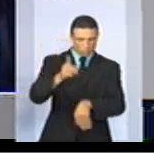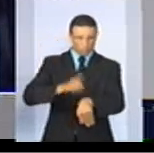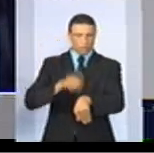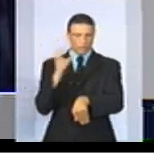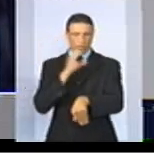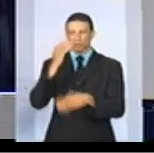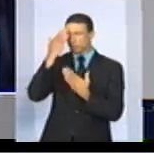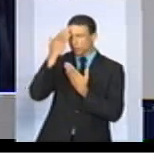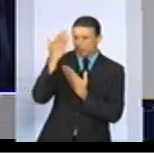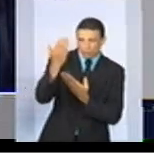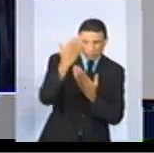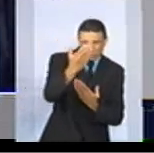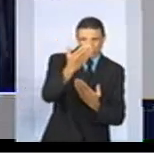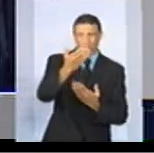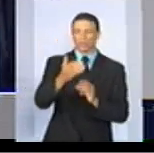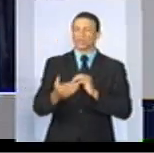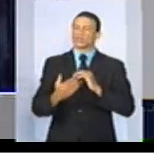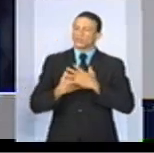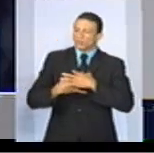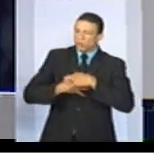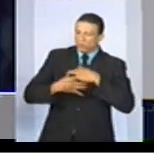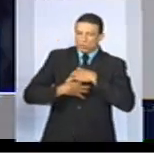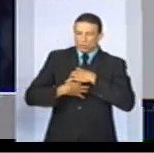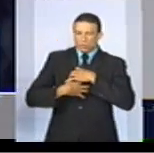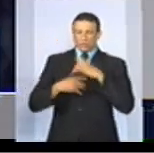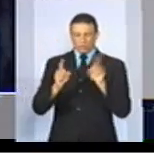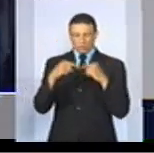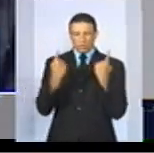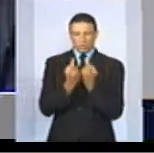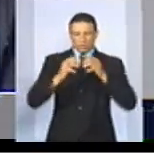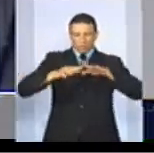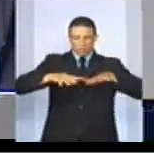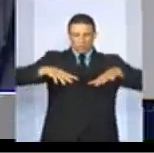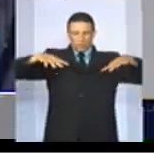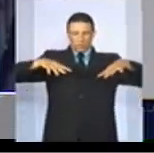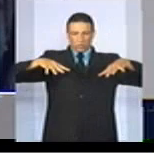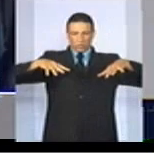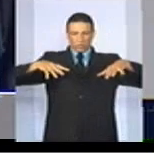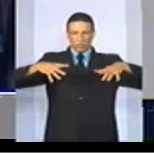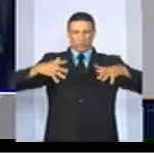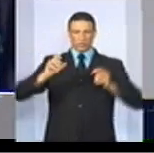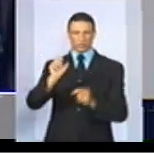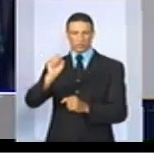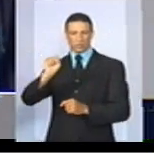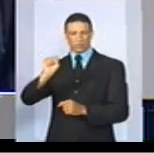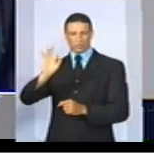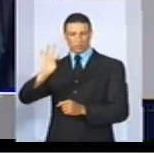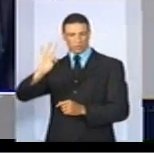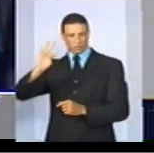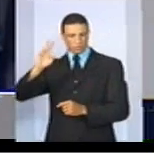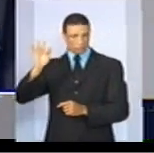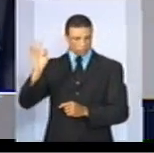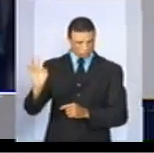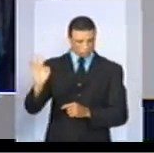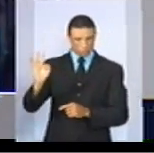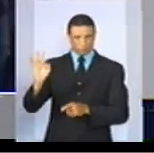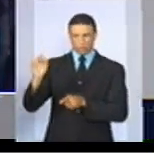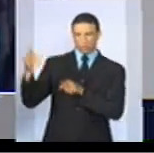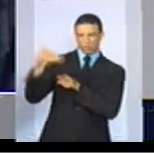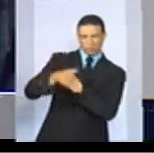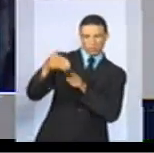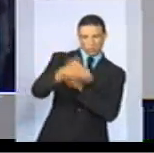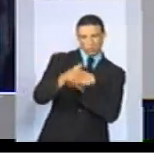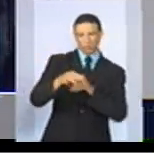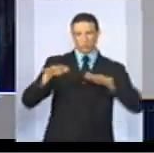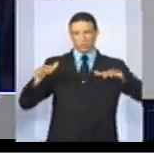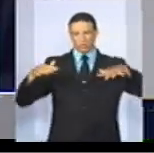e manifestar que essas audiências públicas, assim como a intervenção dos denominados amit